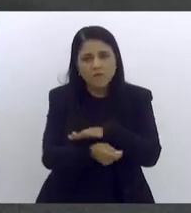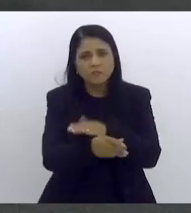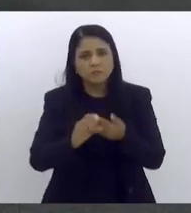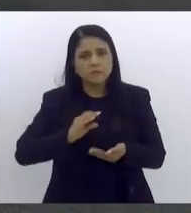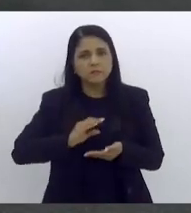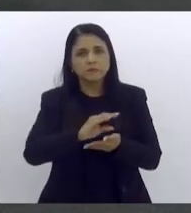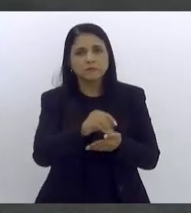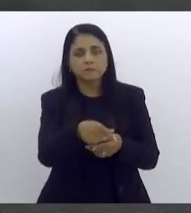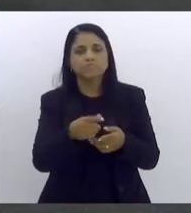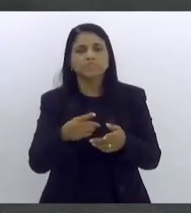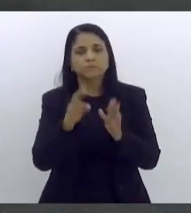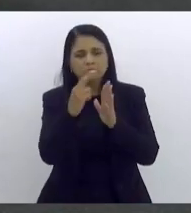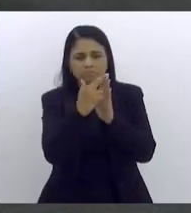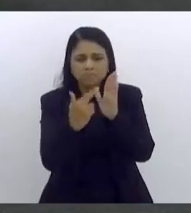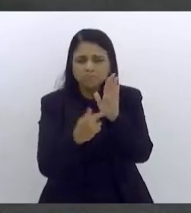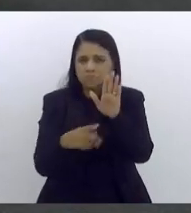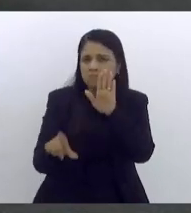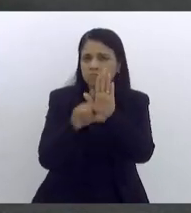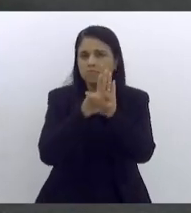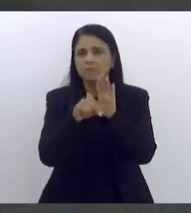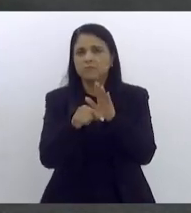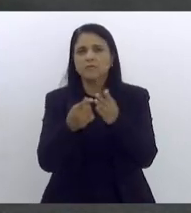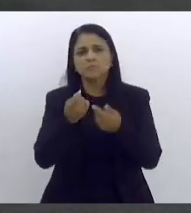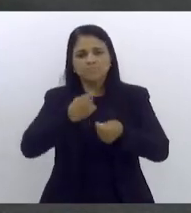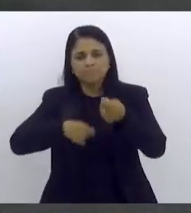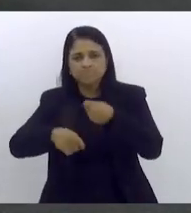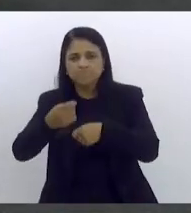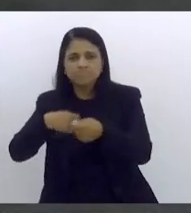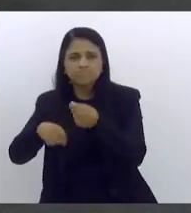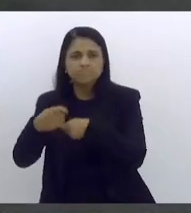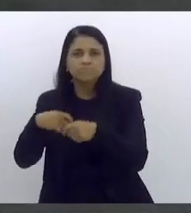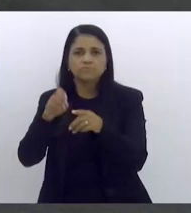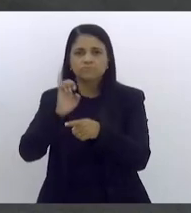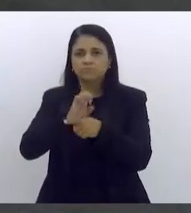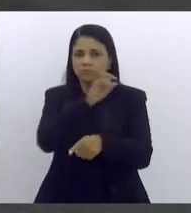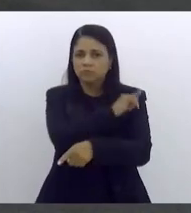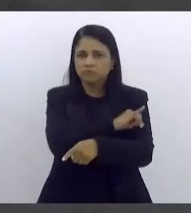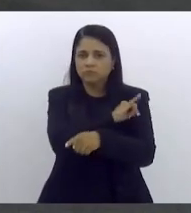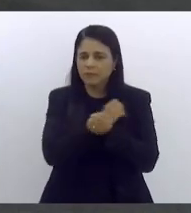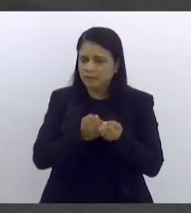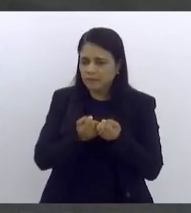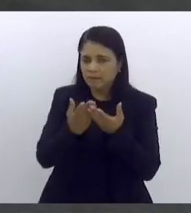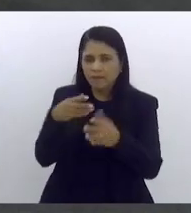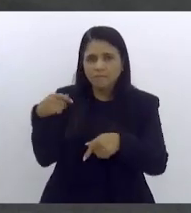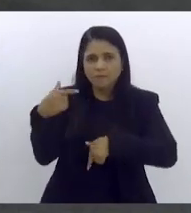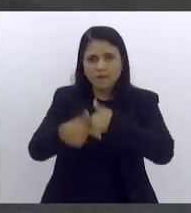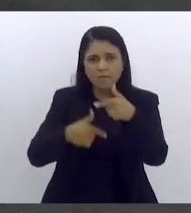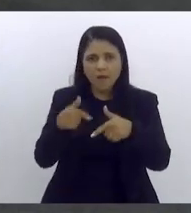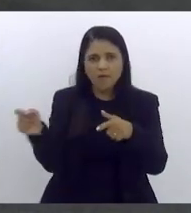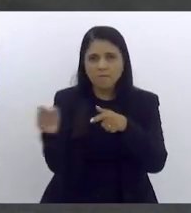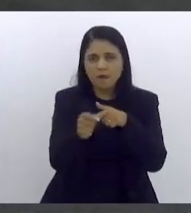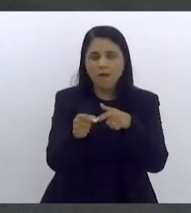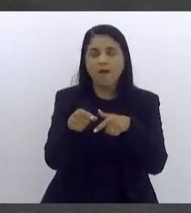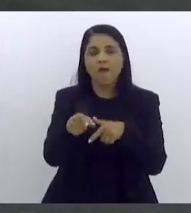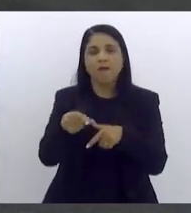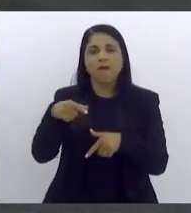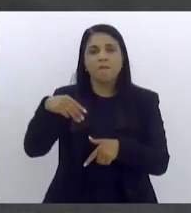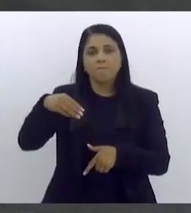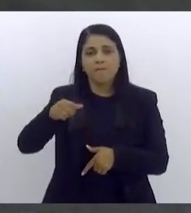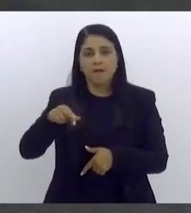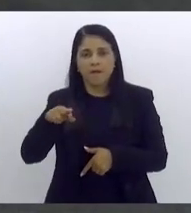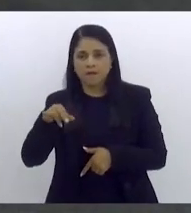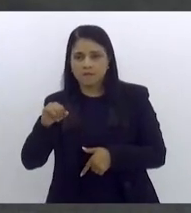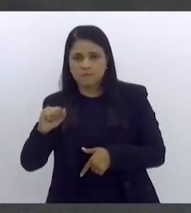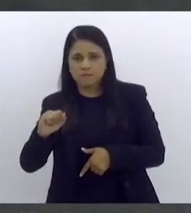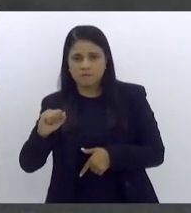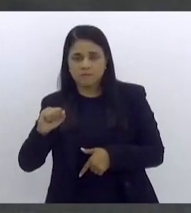essa produção, criar mais um circuito econômico no estado do Rio de Janeiro, dar mais condições de trabalho para esses marisqueiros e marisqueiras,